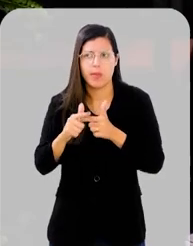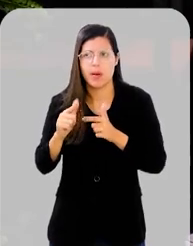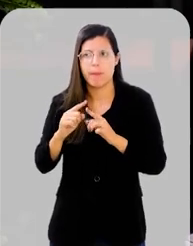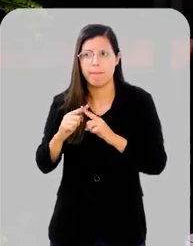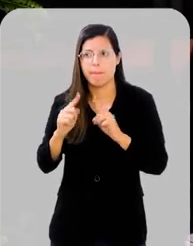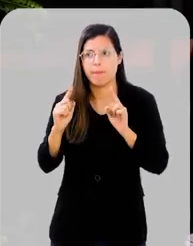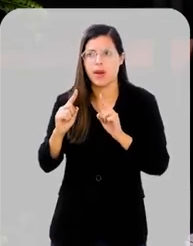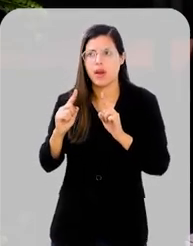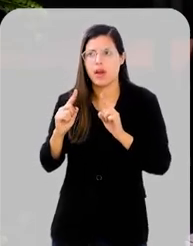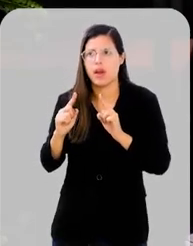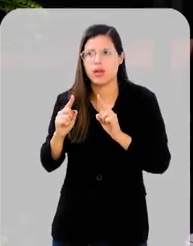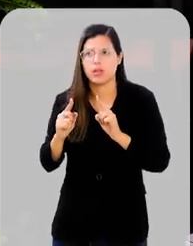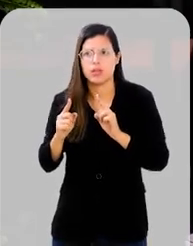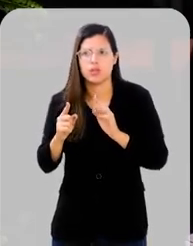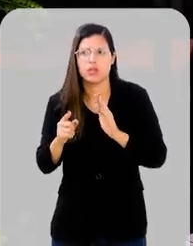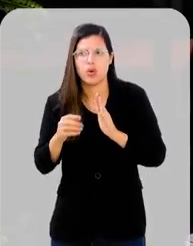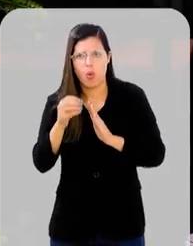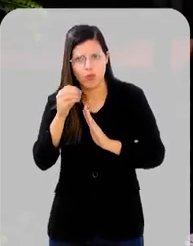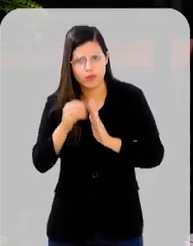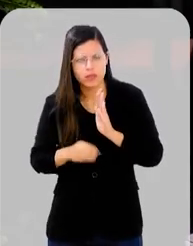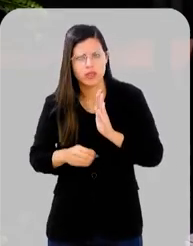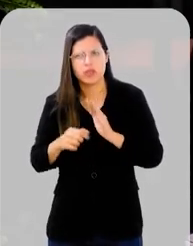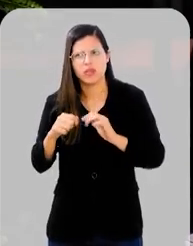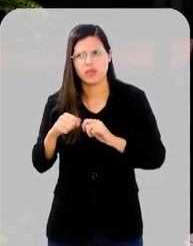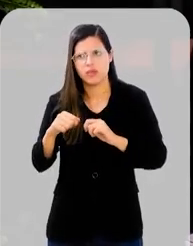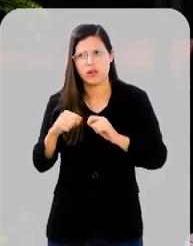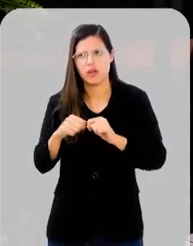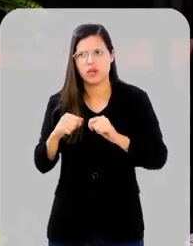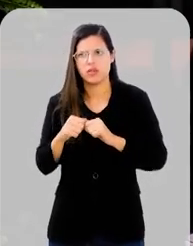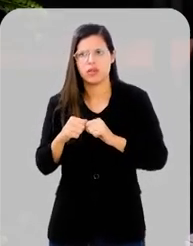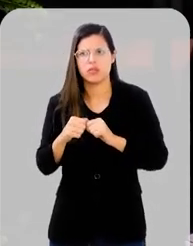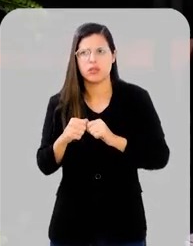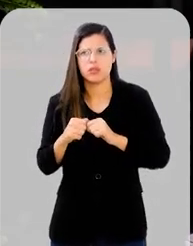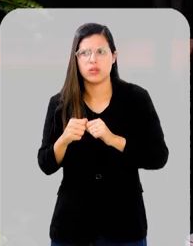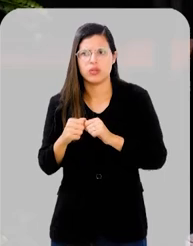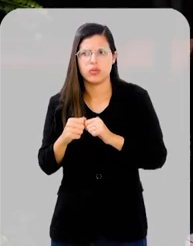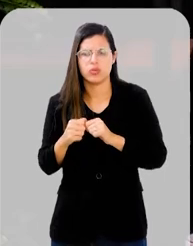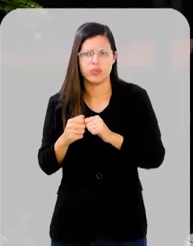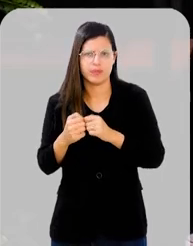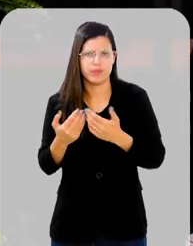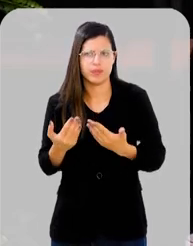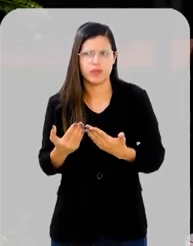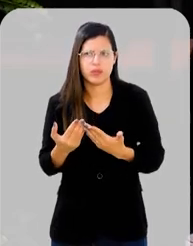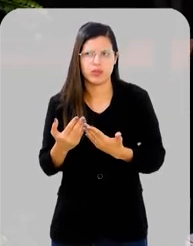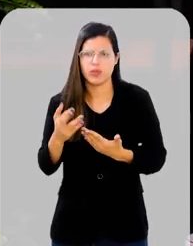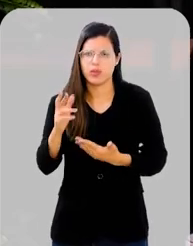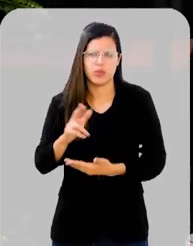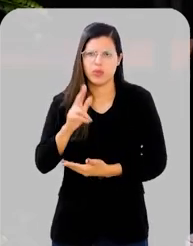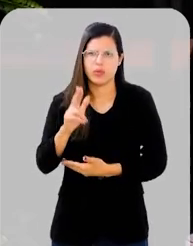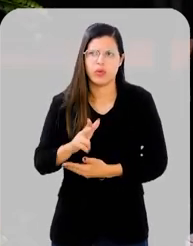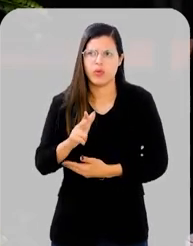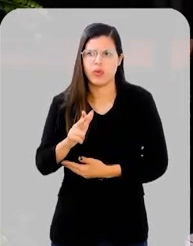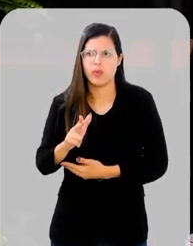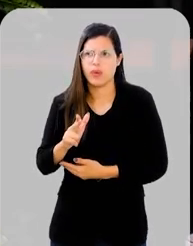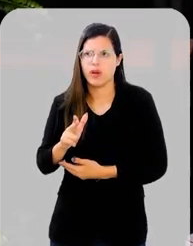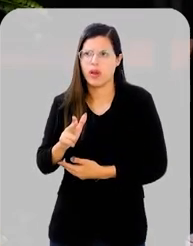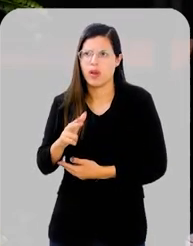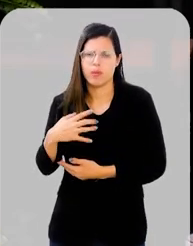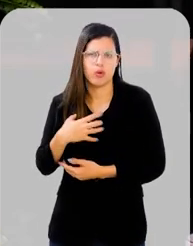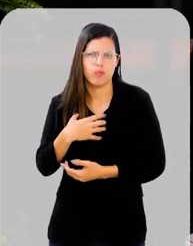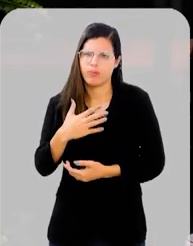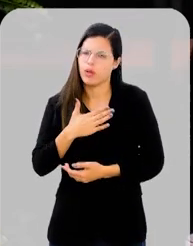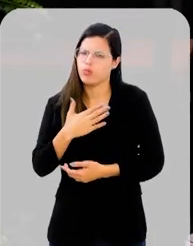por por uma questão de ofício assim eu eu faço porque é meu jeito de fazer não é não é meu jeito de fazer